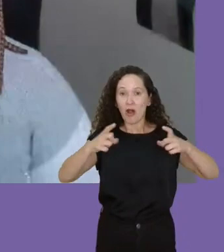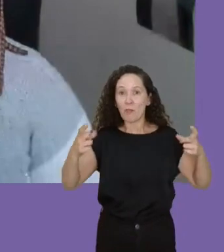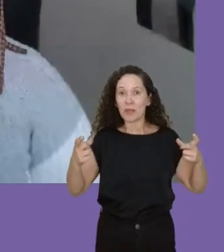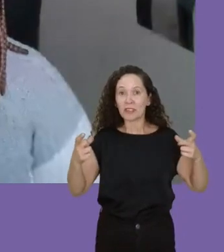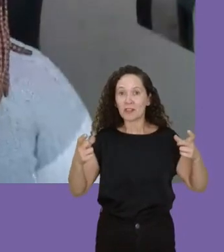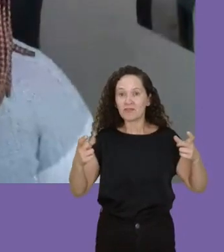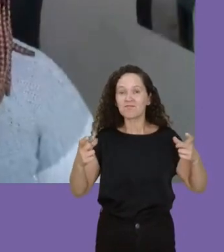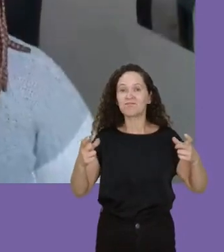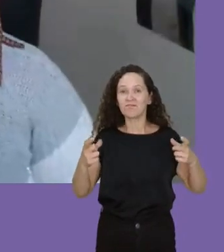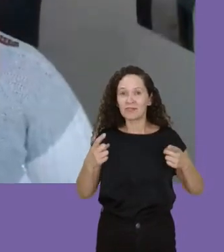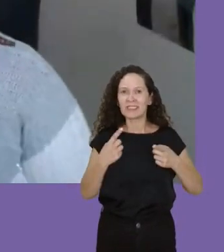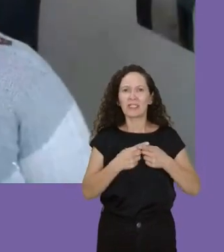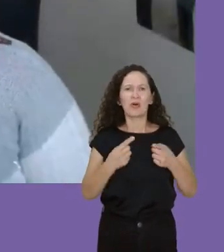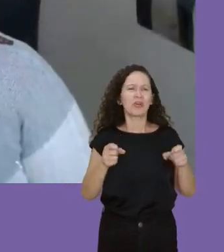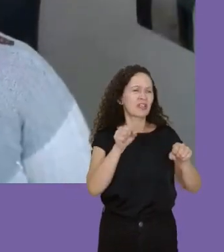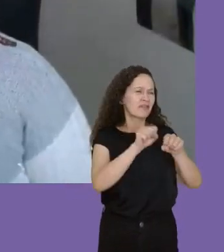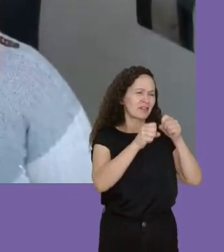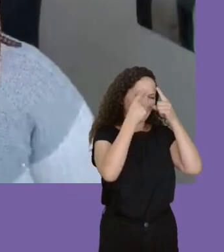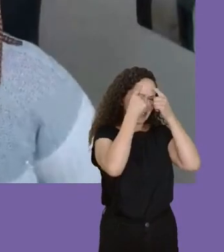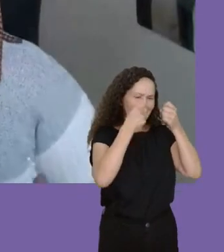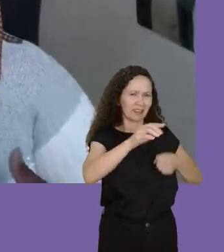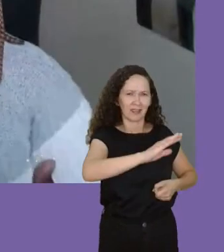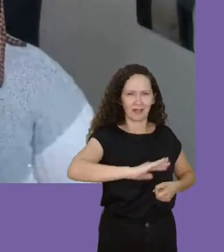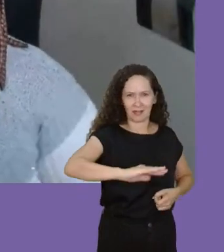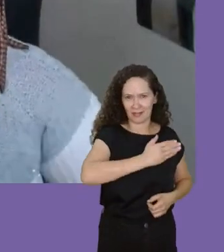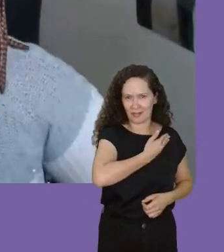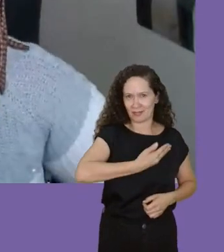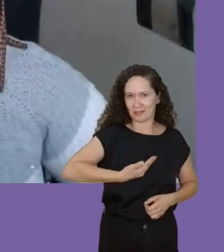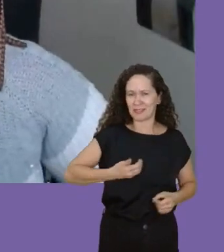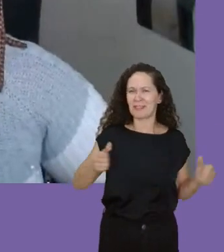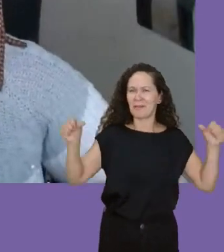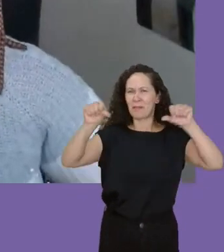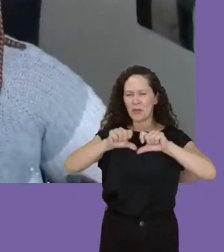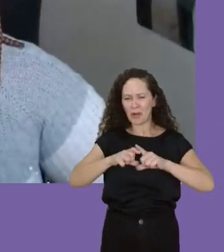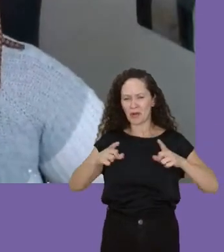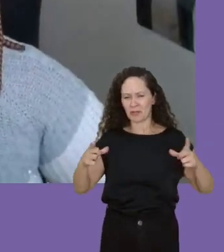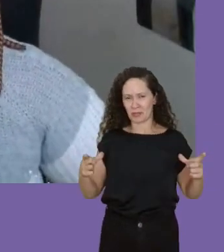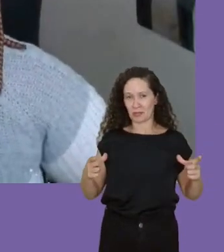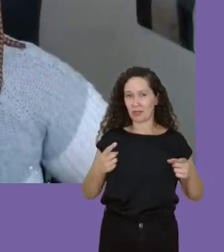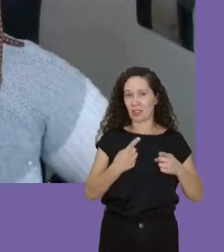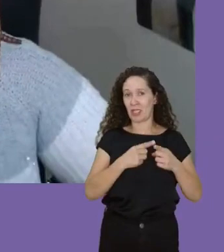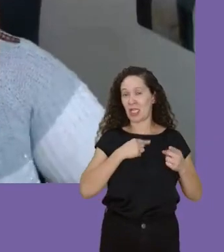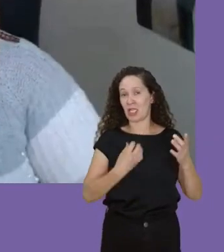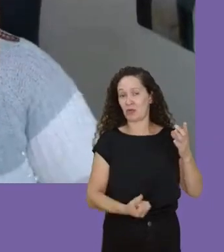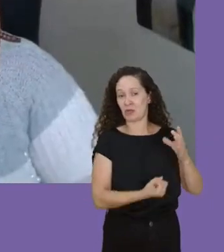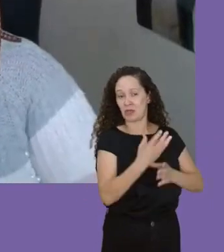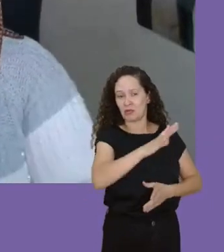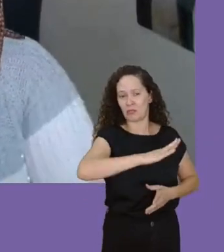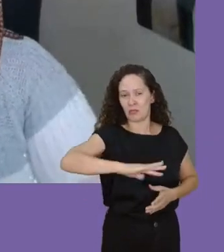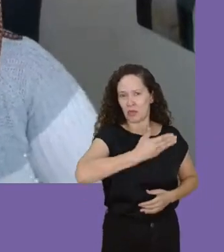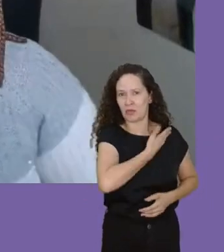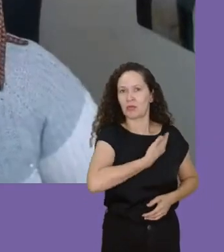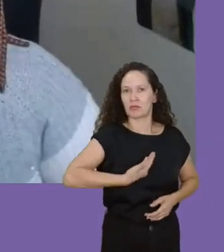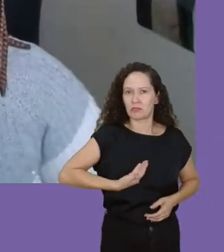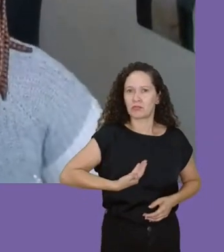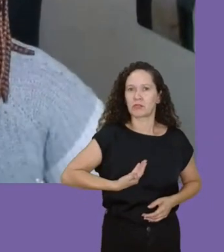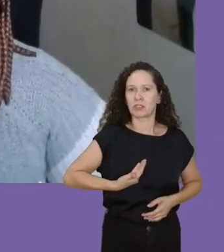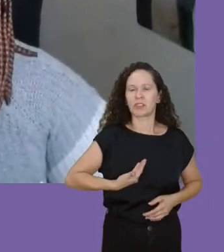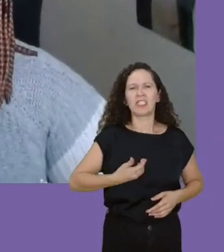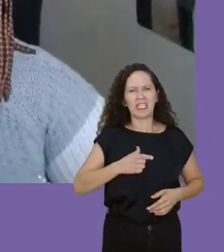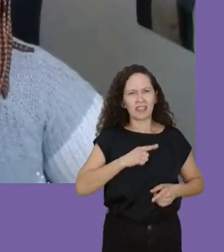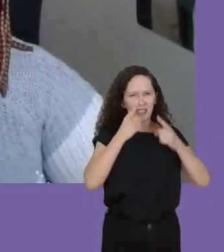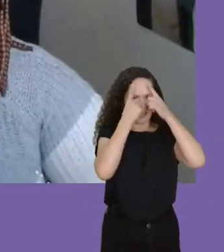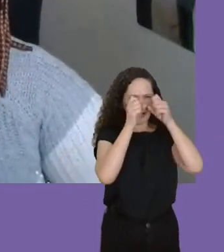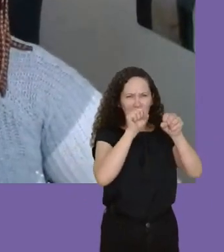uma permissibilidade no ambiente público. A partir do momento que eu crio um ambiente público onde uma série de violências